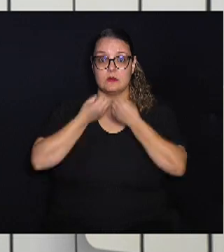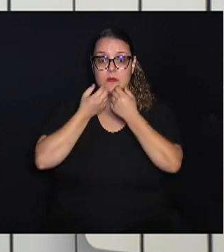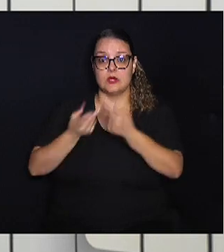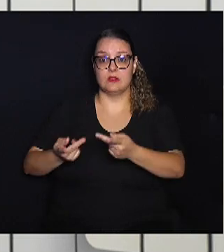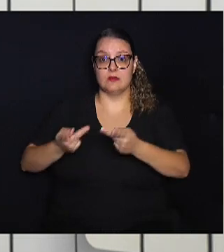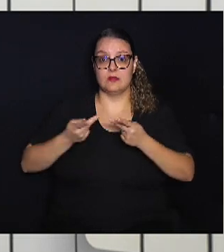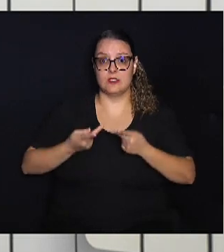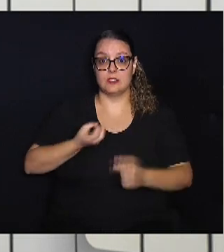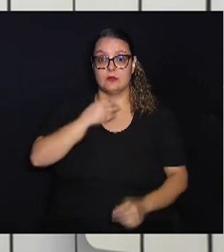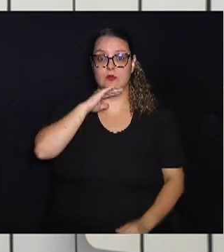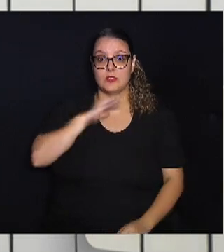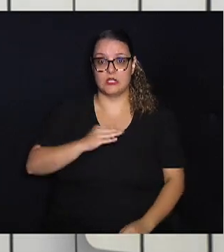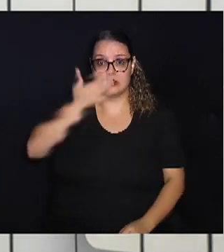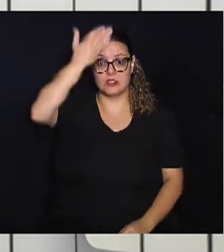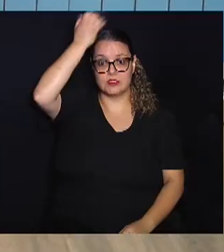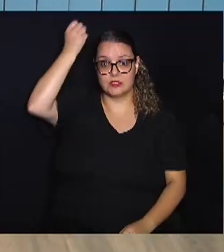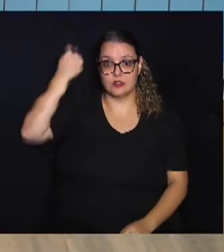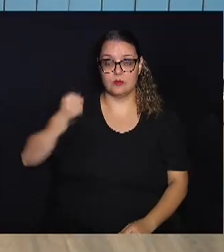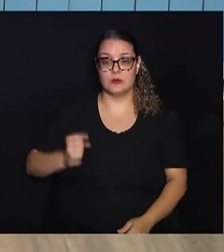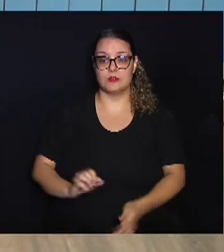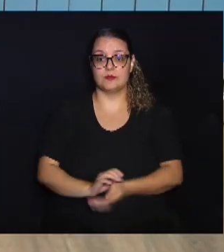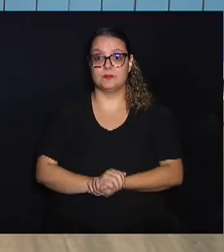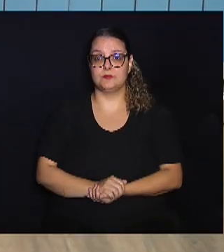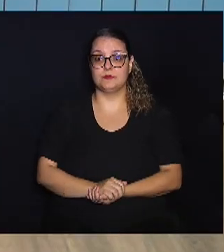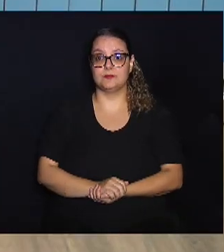bem-vinda e boa tarde, Rúbia.